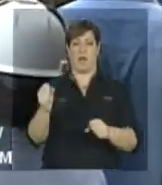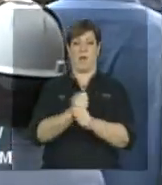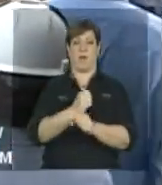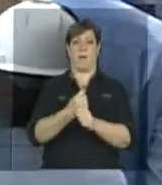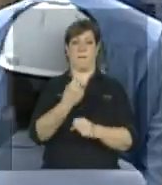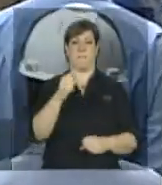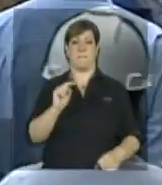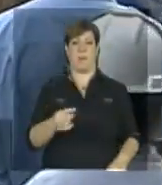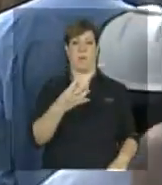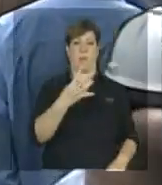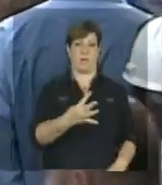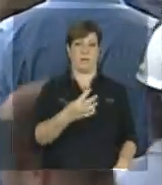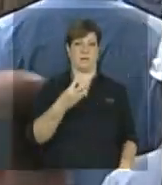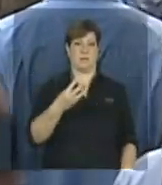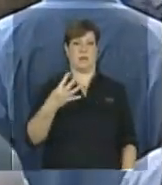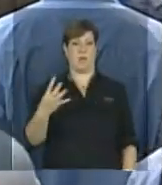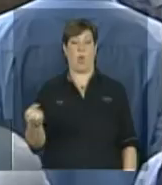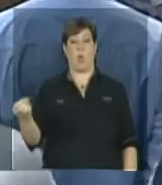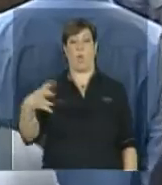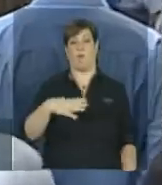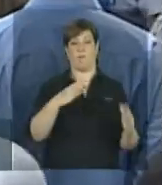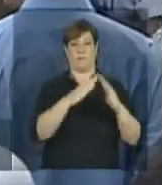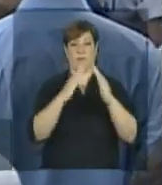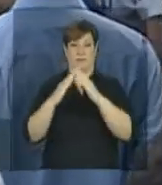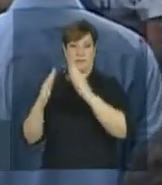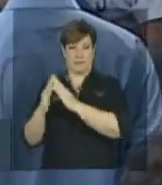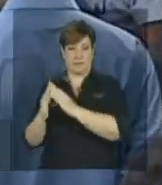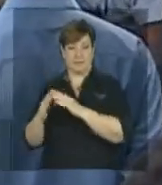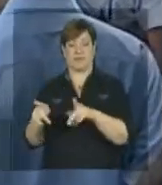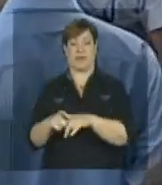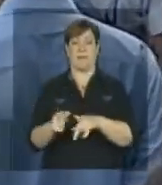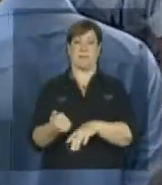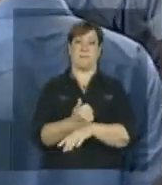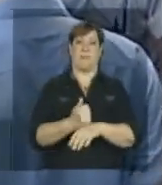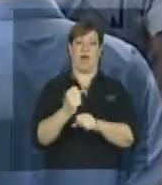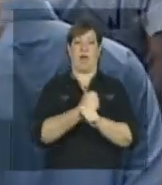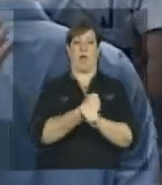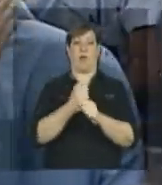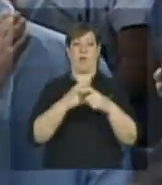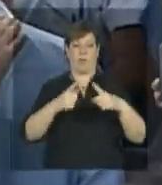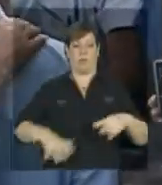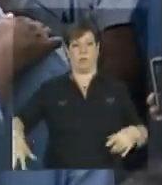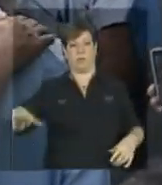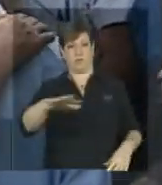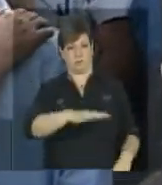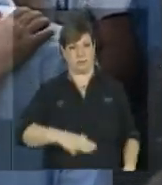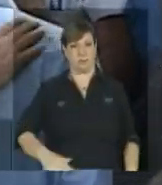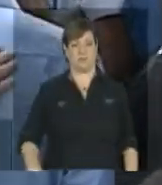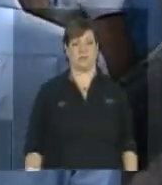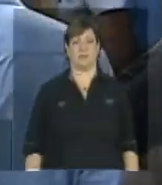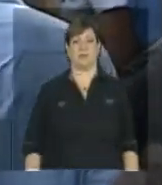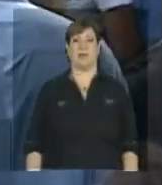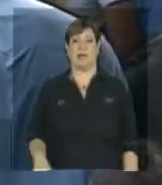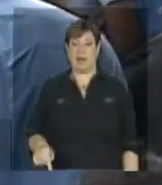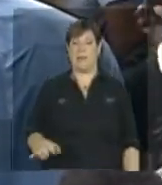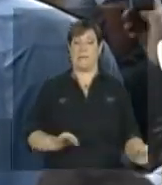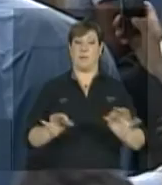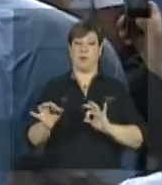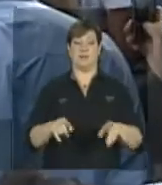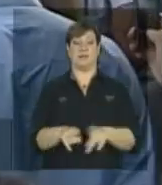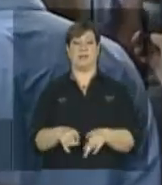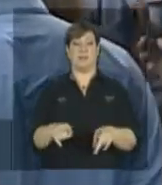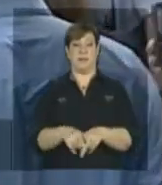de 1.434 novas habitações, além da melhoria da infraestrutura nos bairros. O projeto também